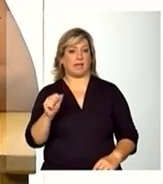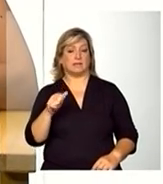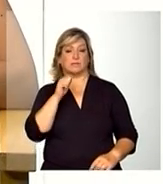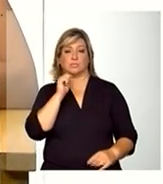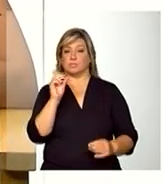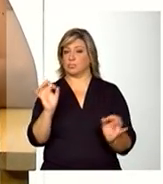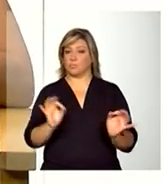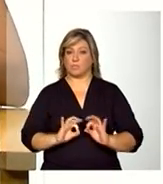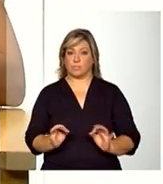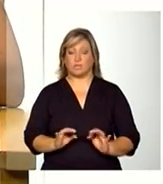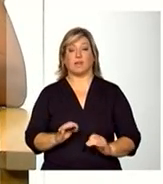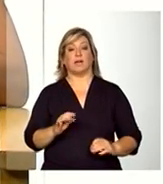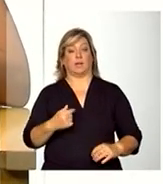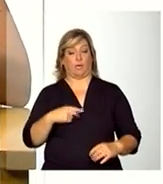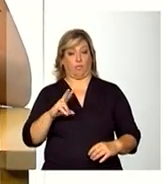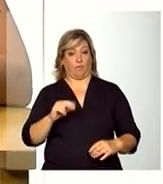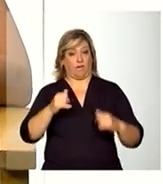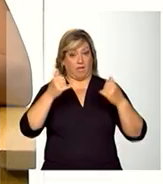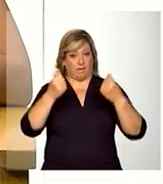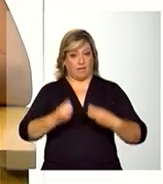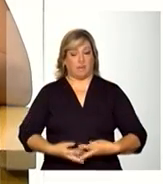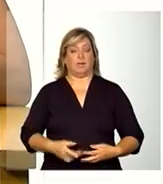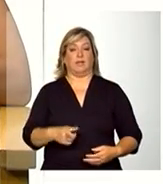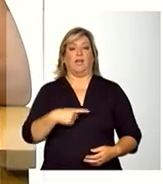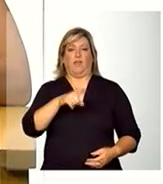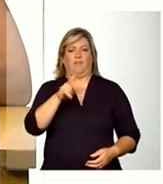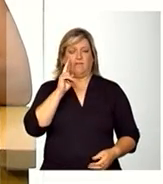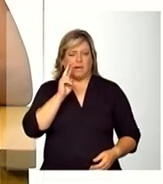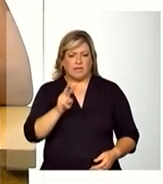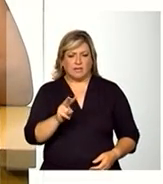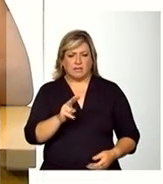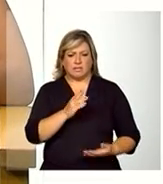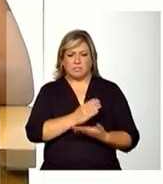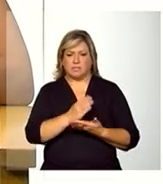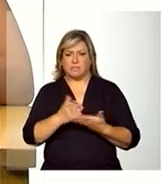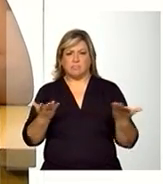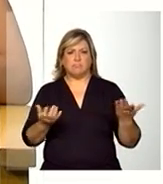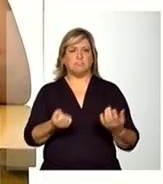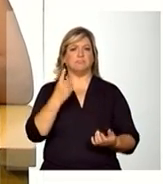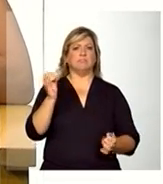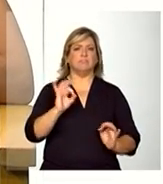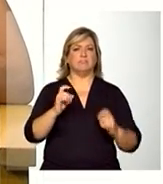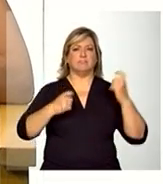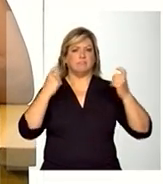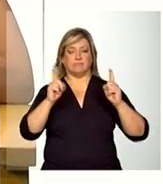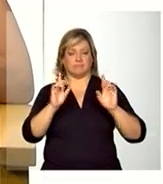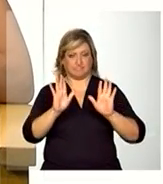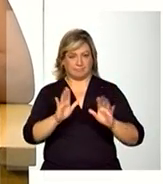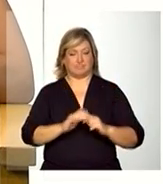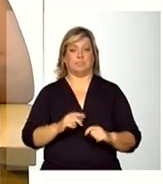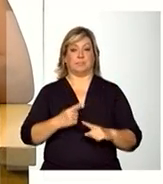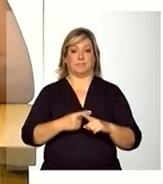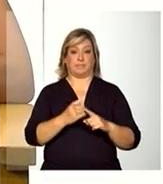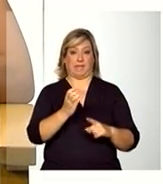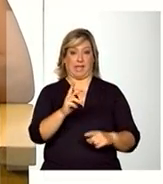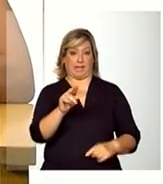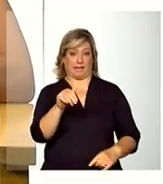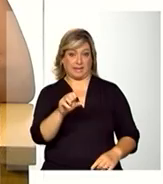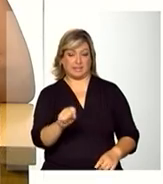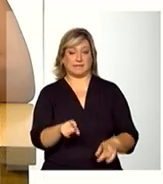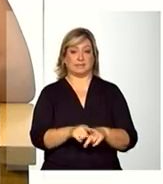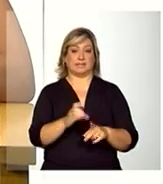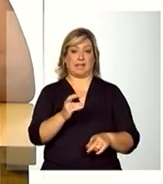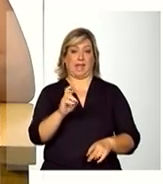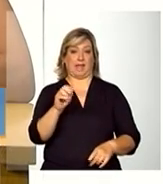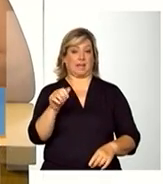aqui porque às vezes eles eu vou explicar o passo a passo vai ver que não aparece vão ficar um pouco preocupados no caso do CRAS e cres não não está aparecendo